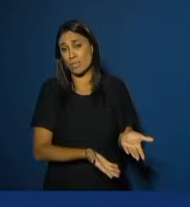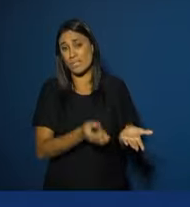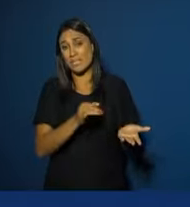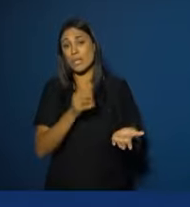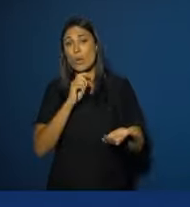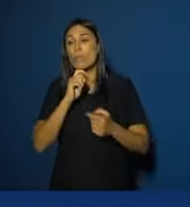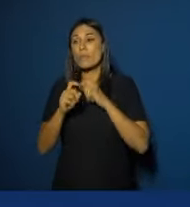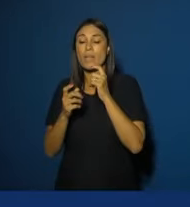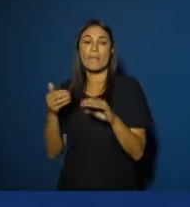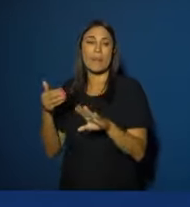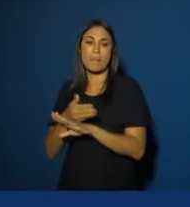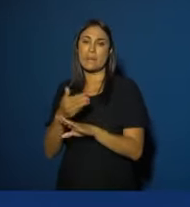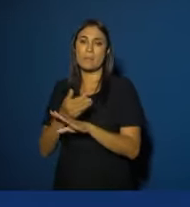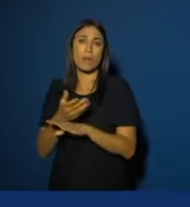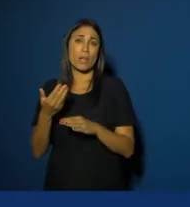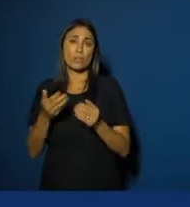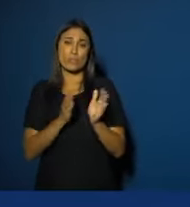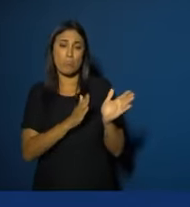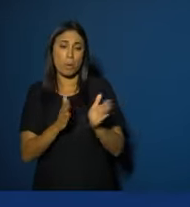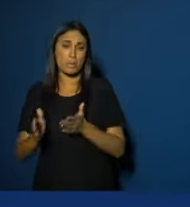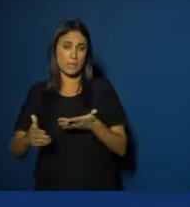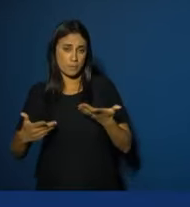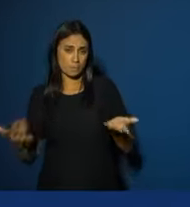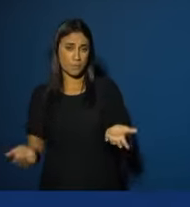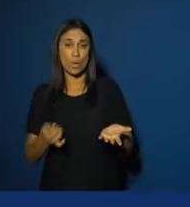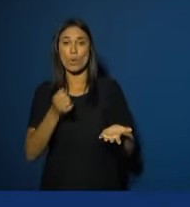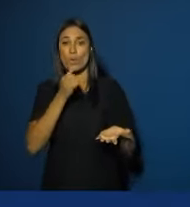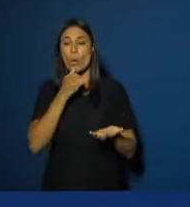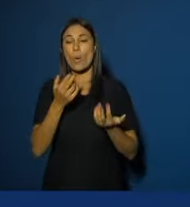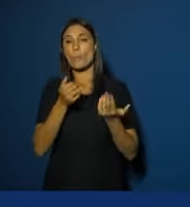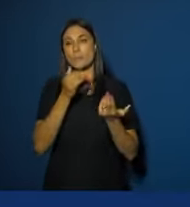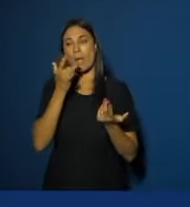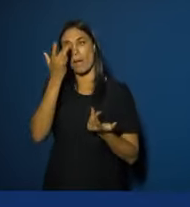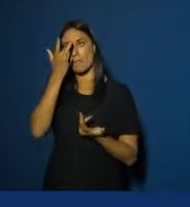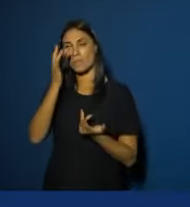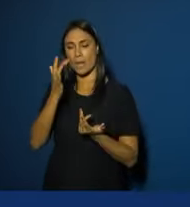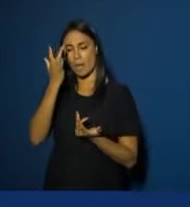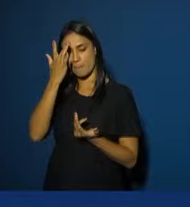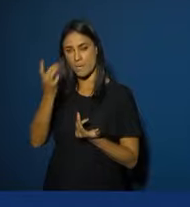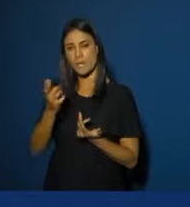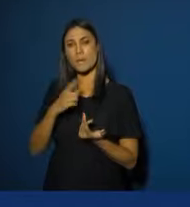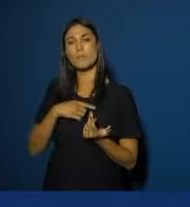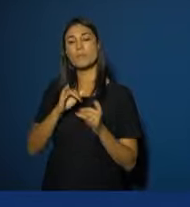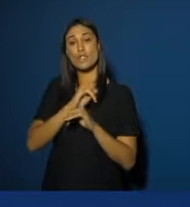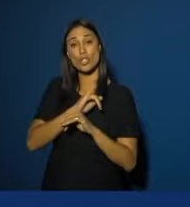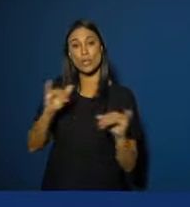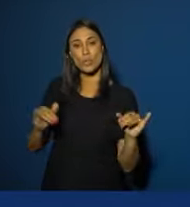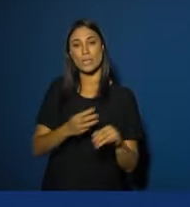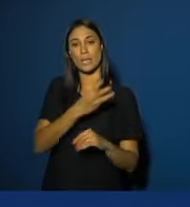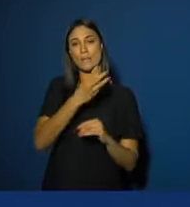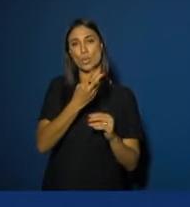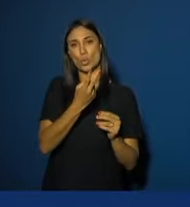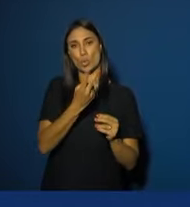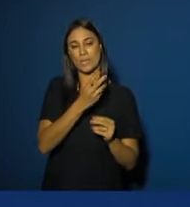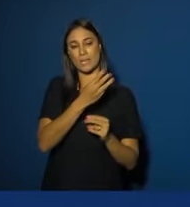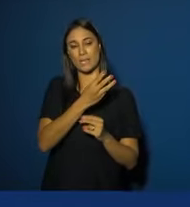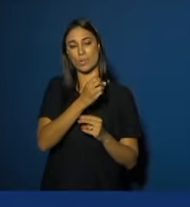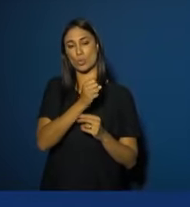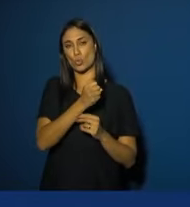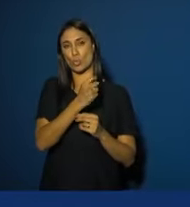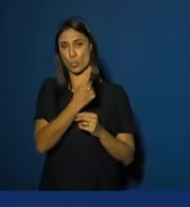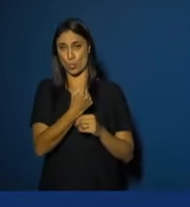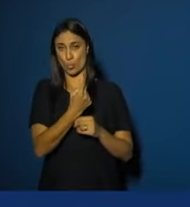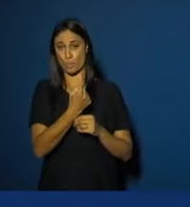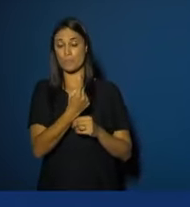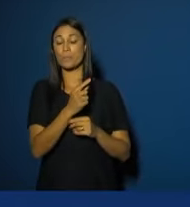senão ninguém vai participar de um processo desse. E, como eu disse antes, amanhã a gente anuncia dois trechos das 381, a gente traz